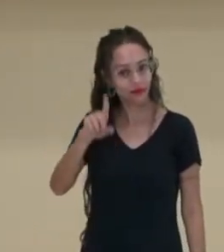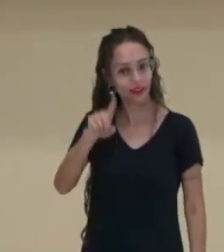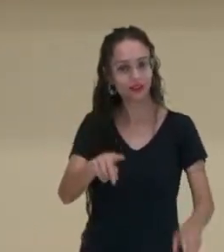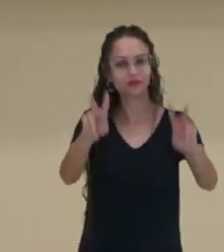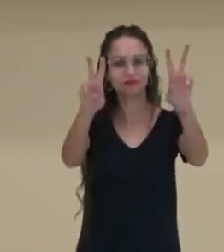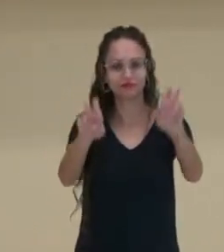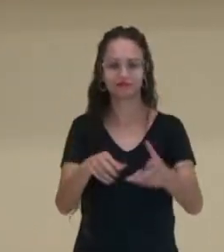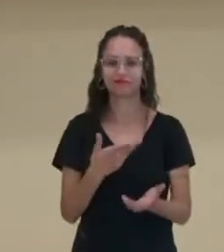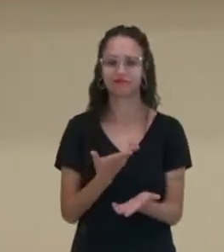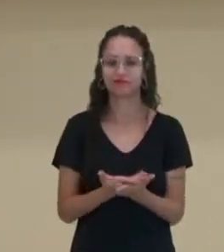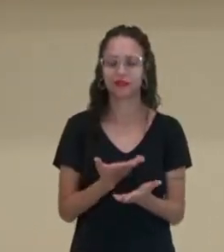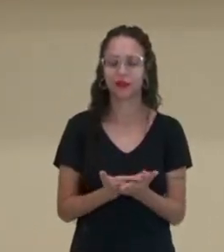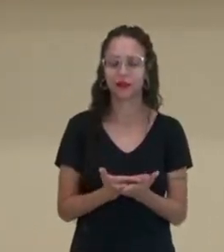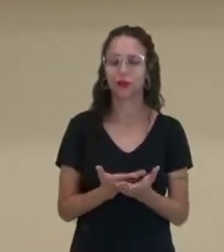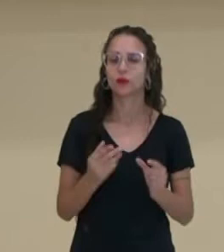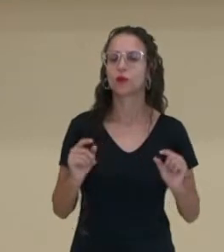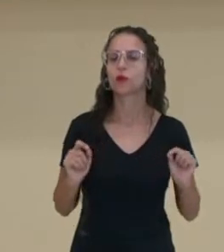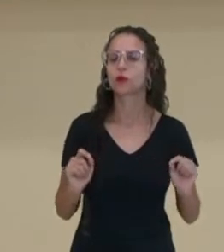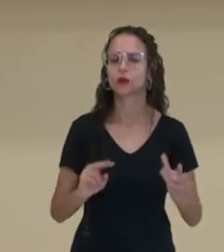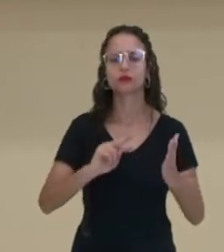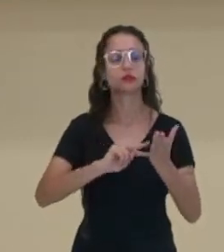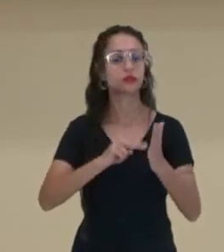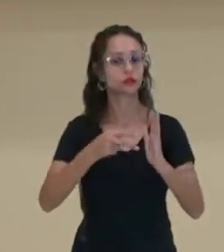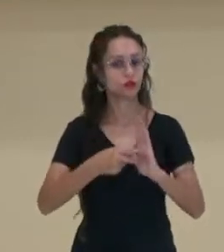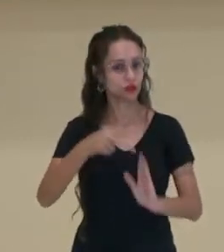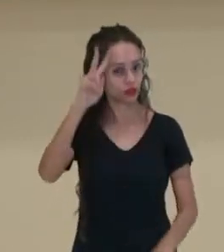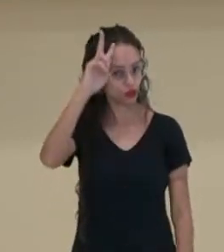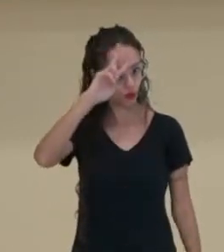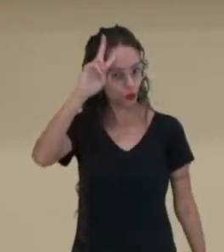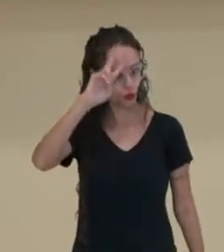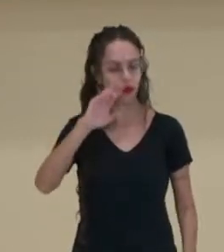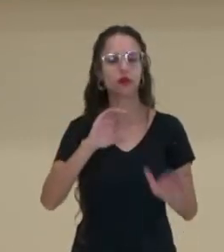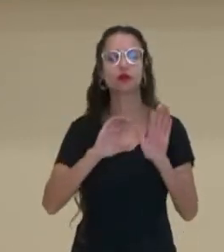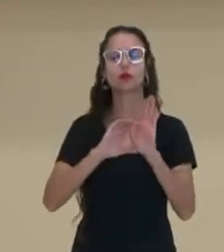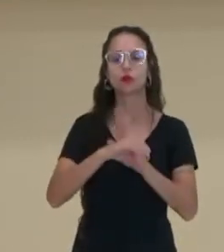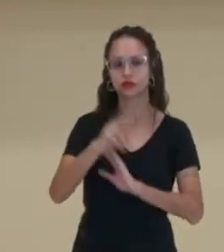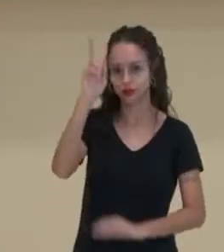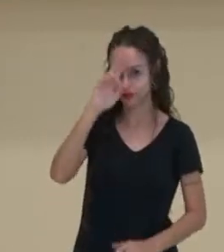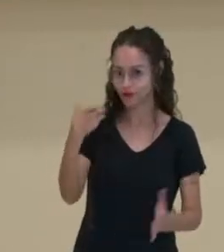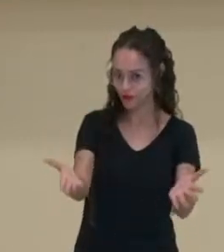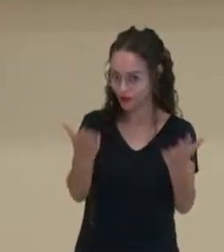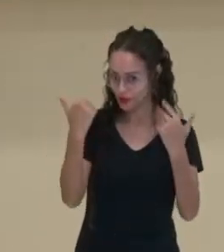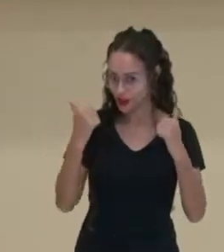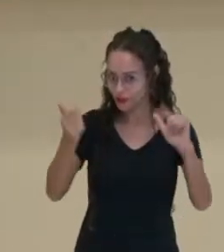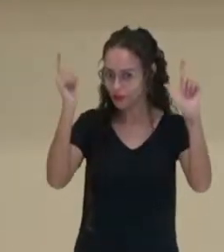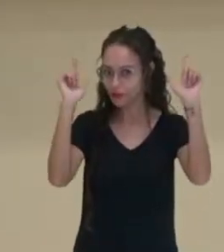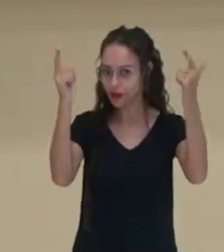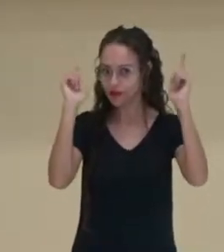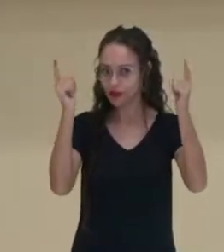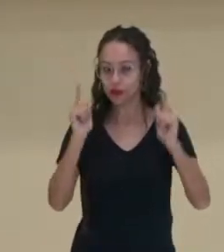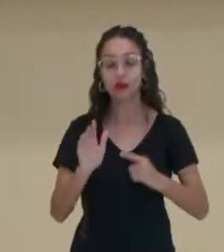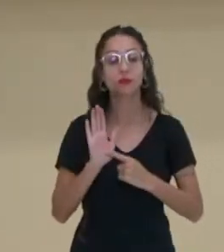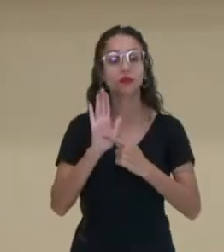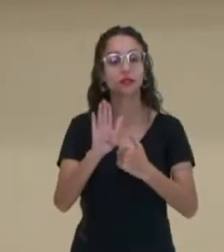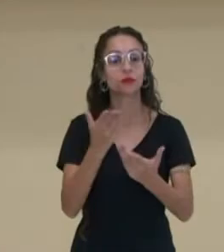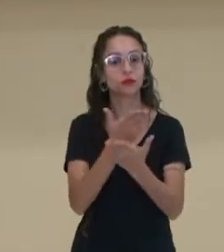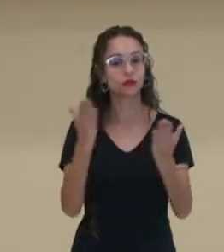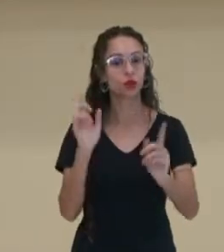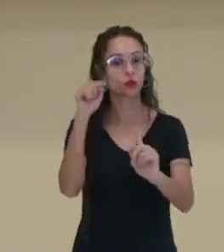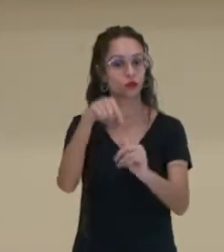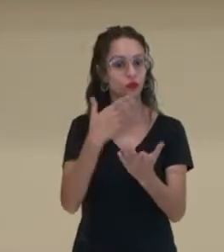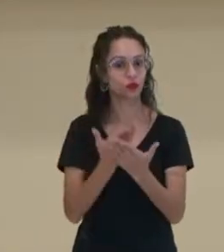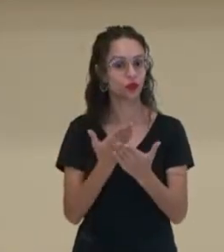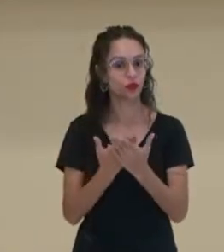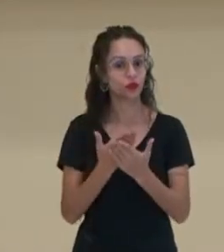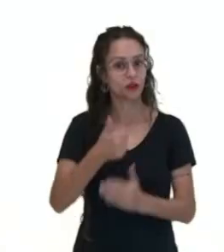da nossa aula é o significado de história, o conceito de história. Bora lá? Embarque nessa aventura? Eu vou apresentar para vocês o objetivo de nossa